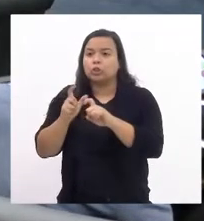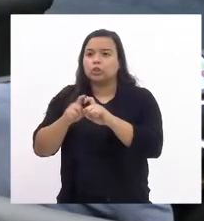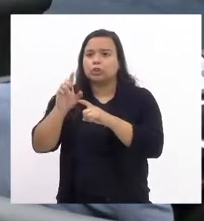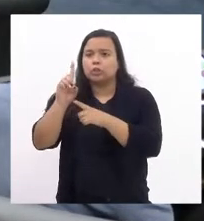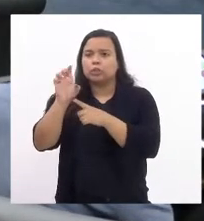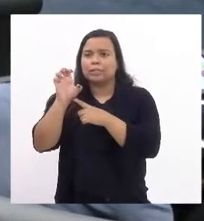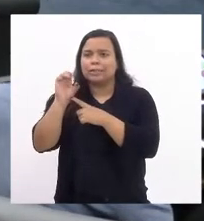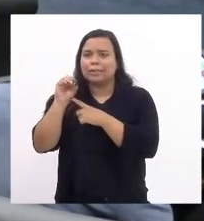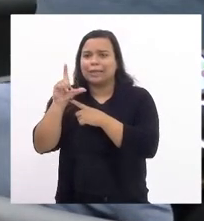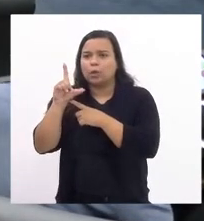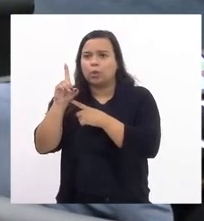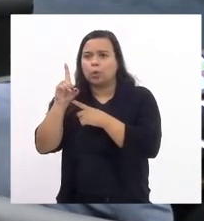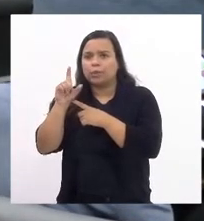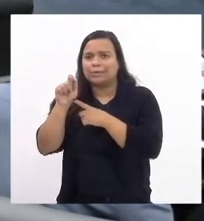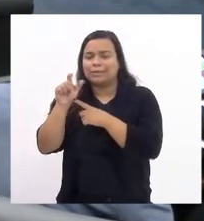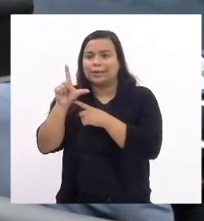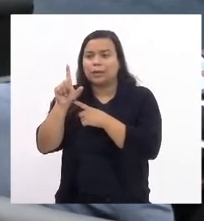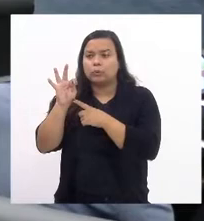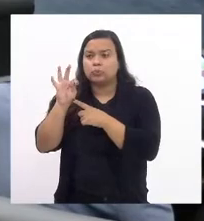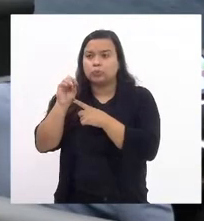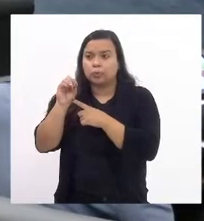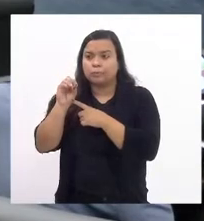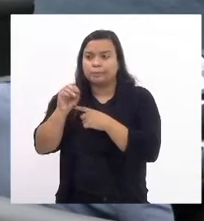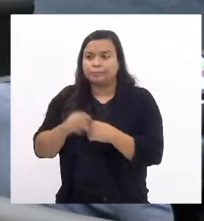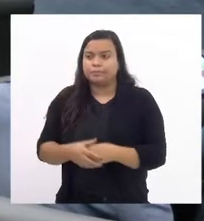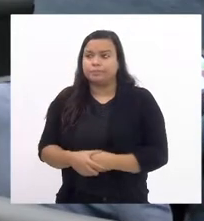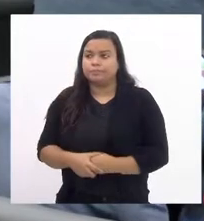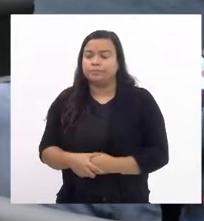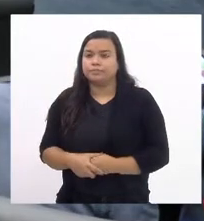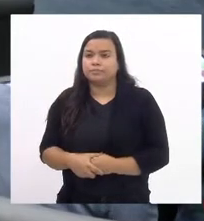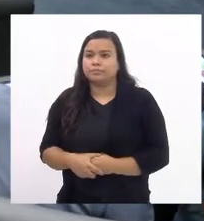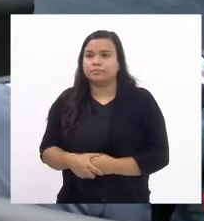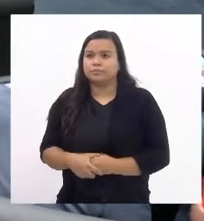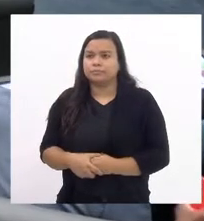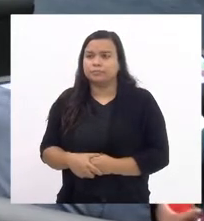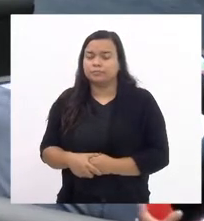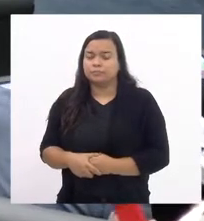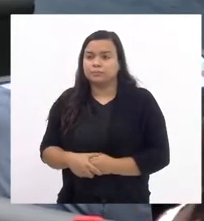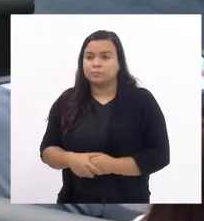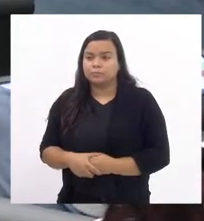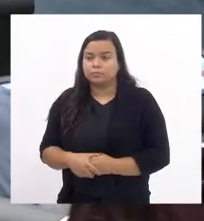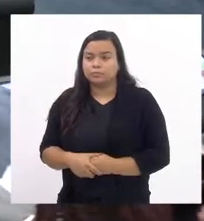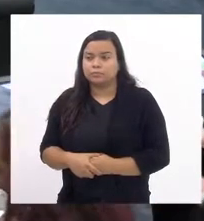Deodalto. Deputado Doutor Deodalto.